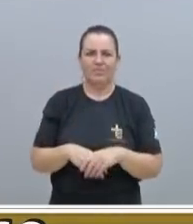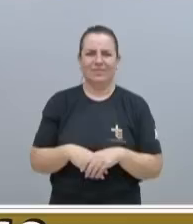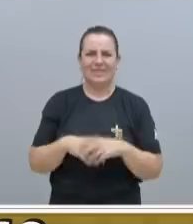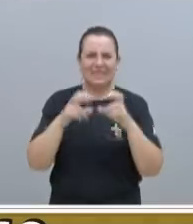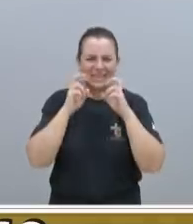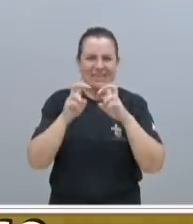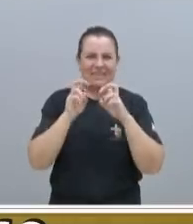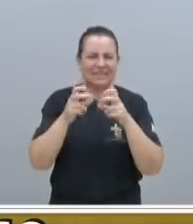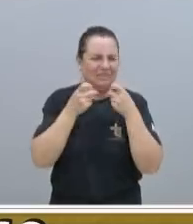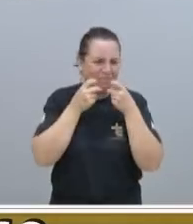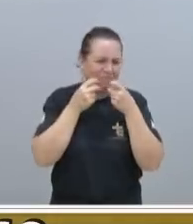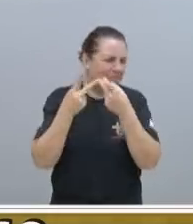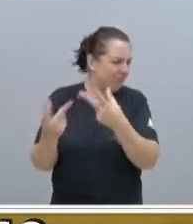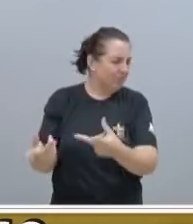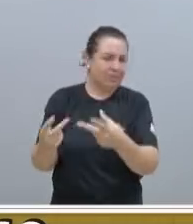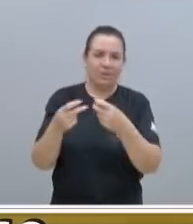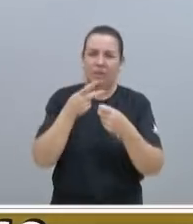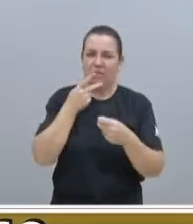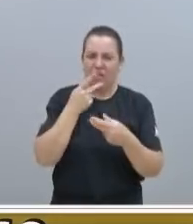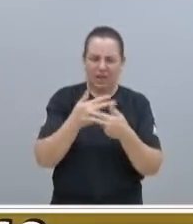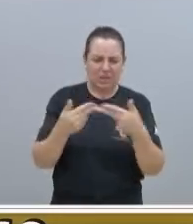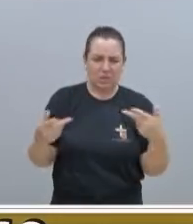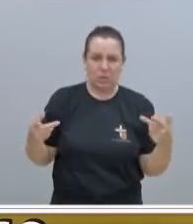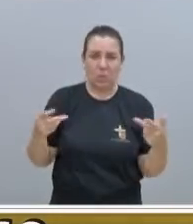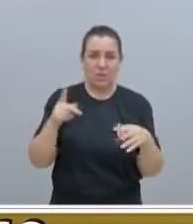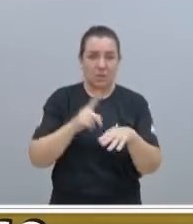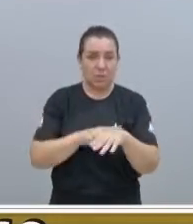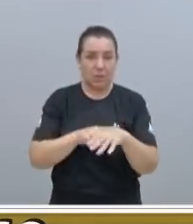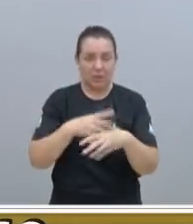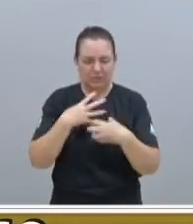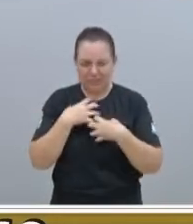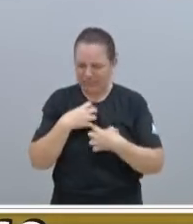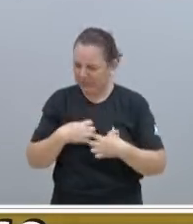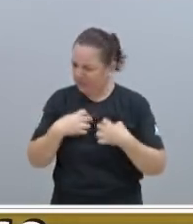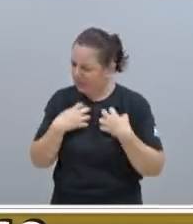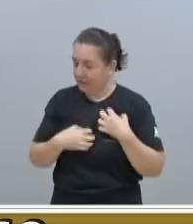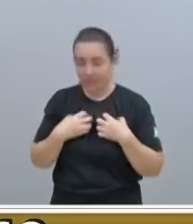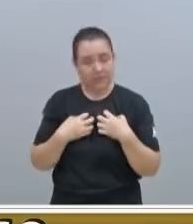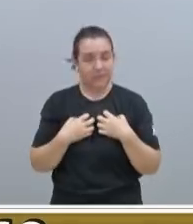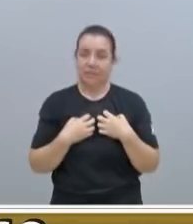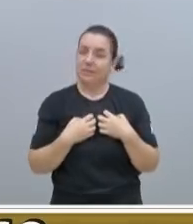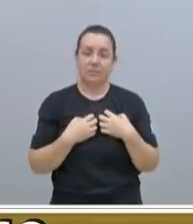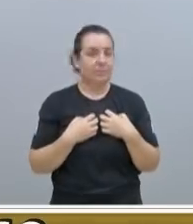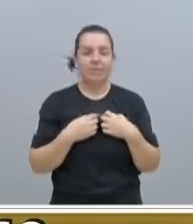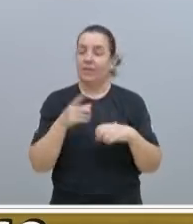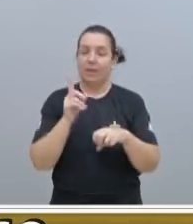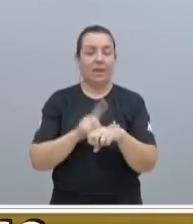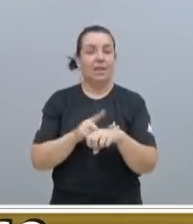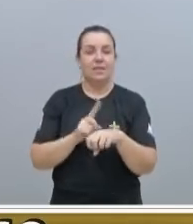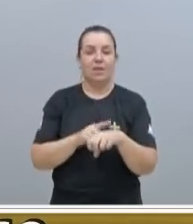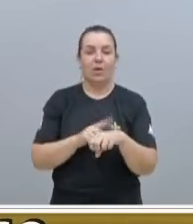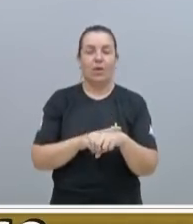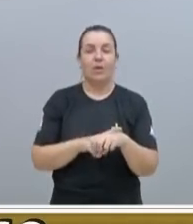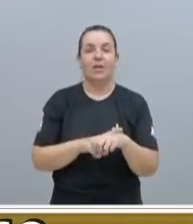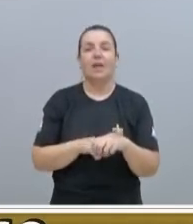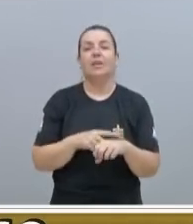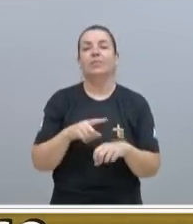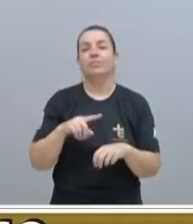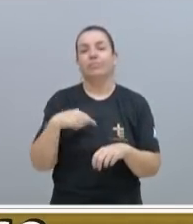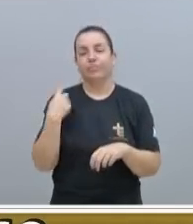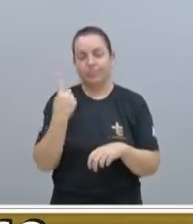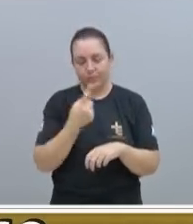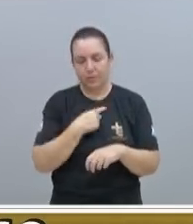ofensas de dizer as coisas na hora da ira da raiva essa hora a gente geralmente erra